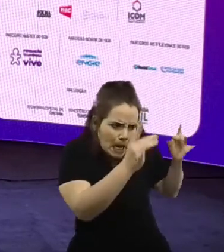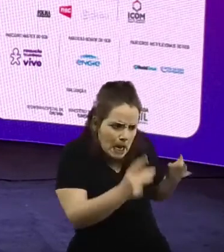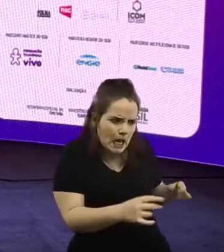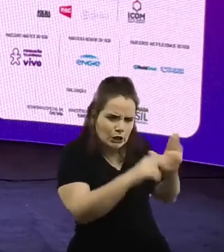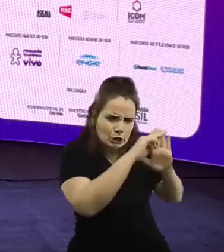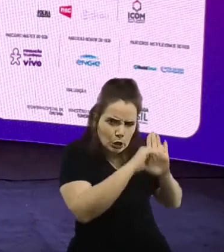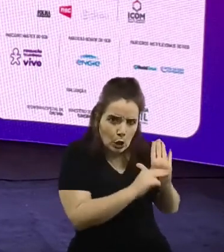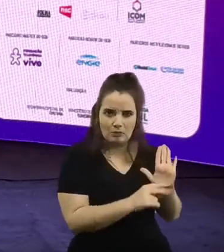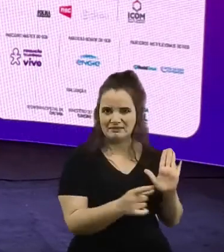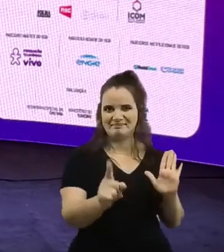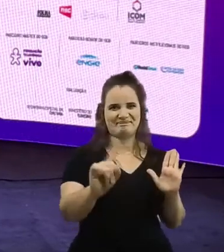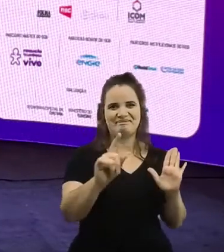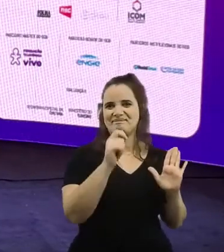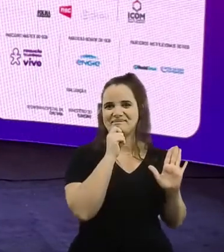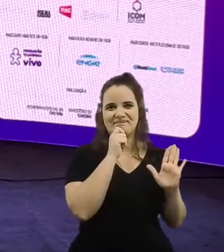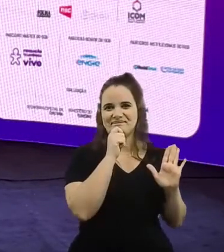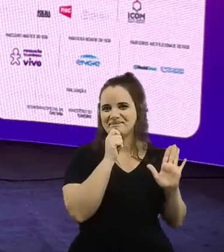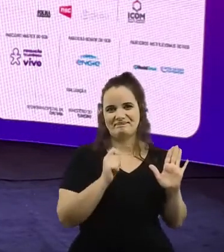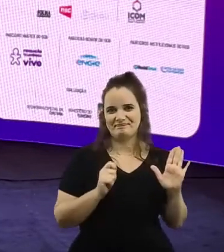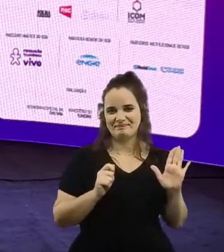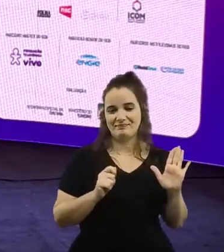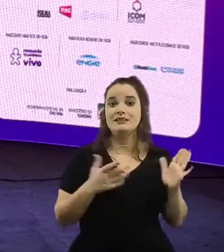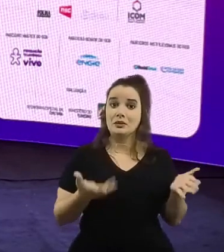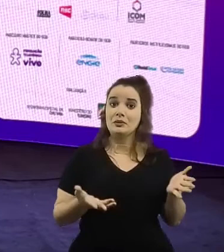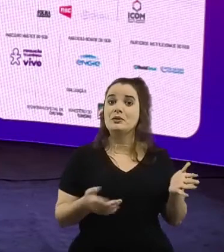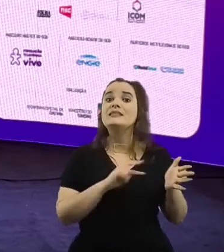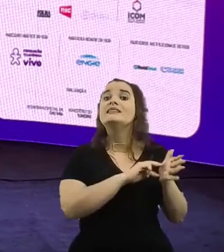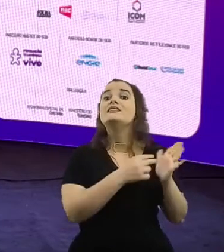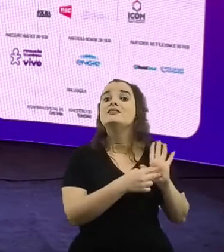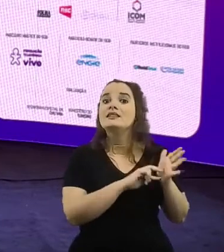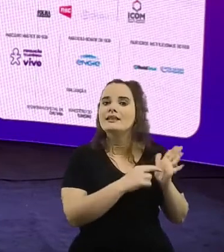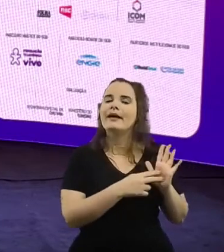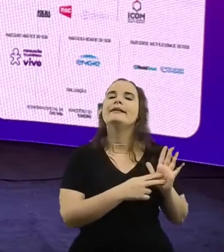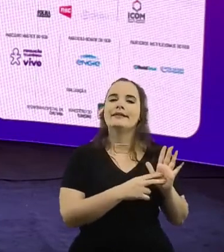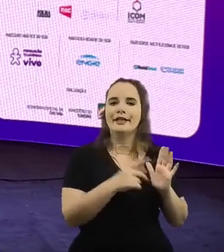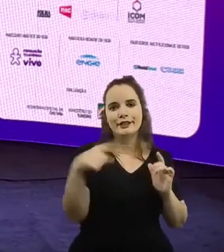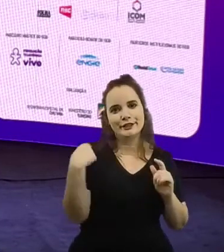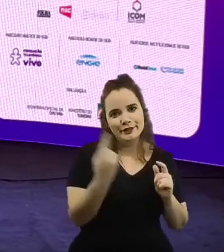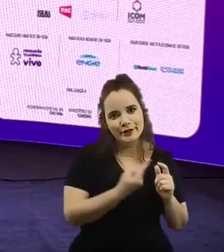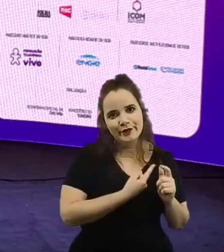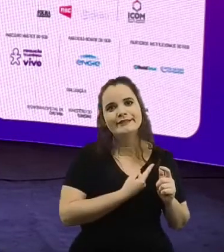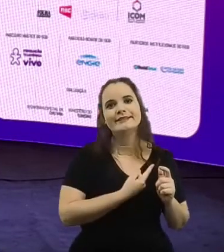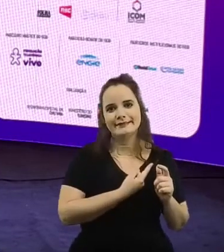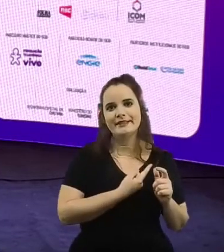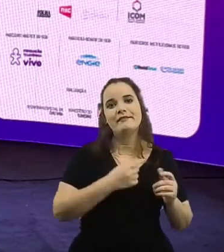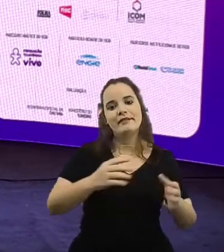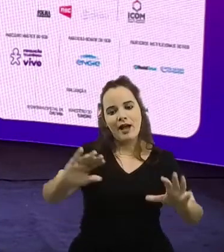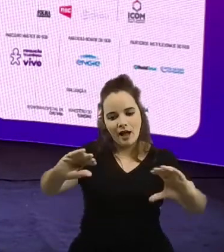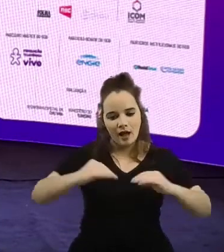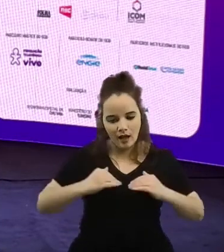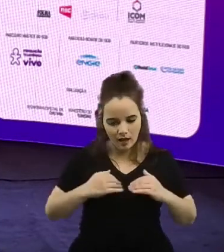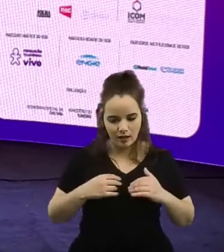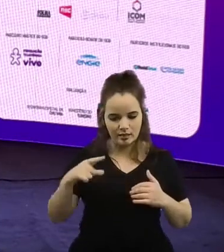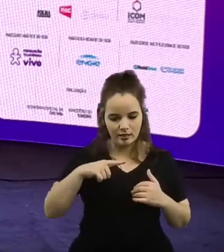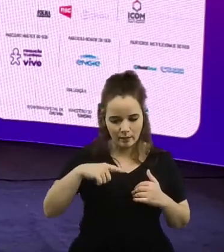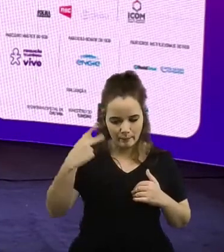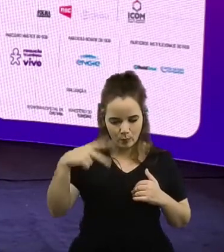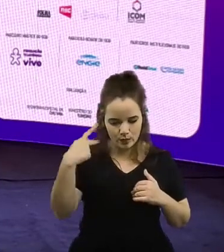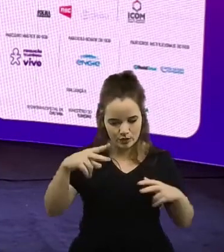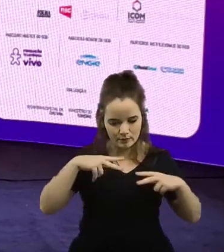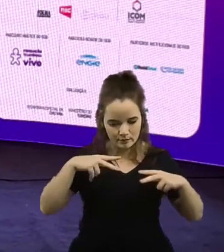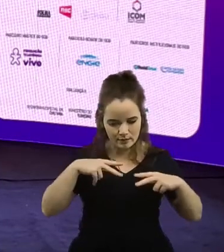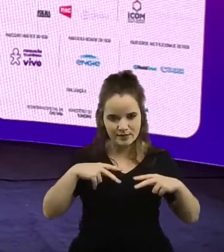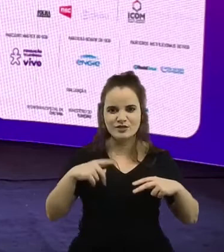vai continuar recebendo políticas de privacidade com 10, 15 páginas e com uma linguagem que geralmente é